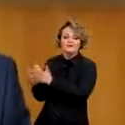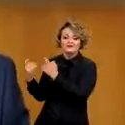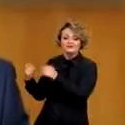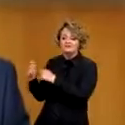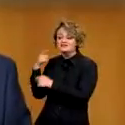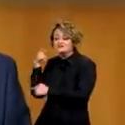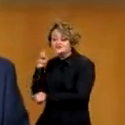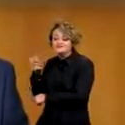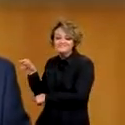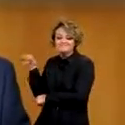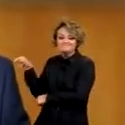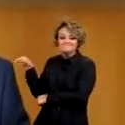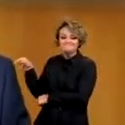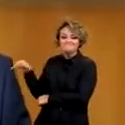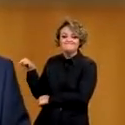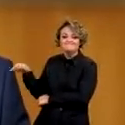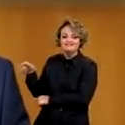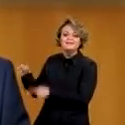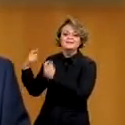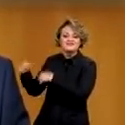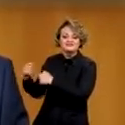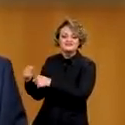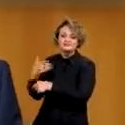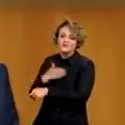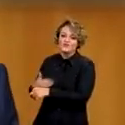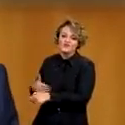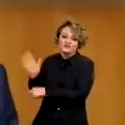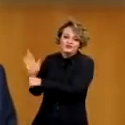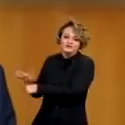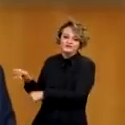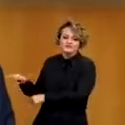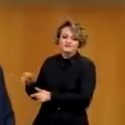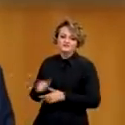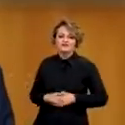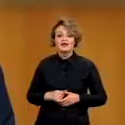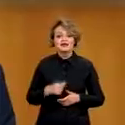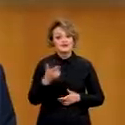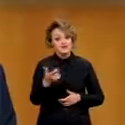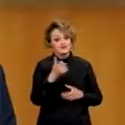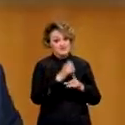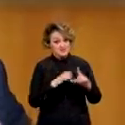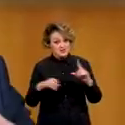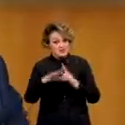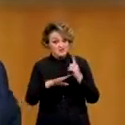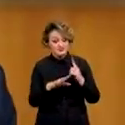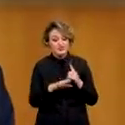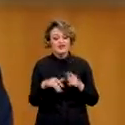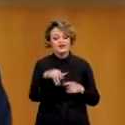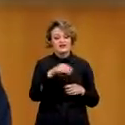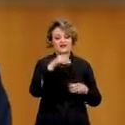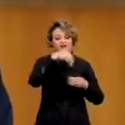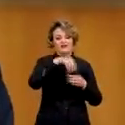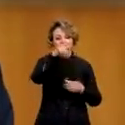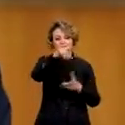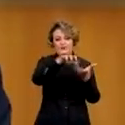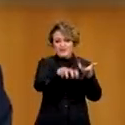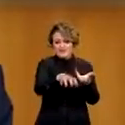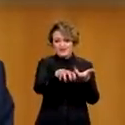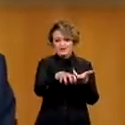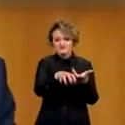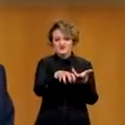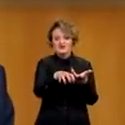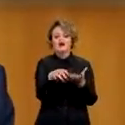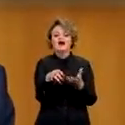aquelas que efetivamente precisam do Estado. E eu acho que a sociedade sabe, dentro do Congresso Nacional, ela